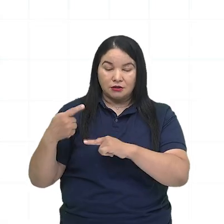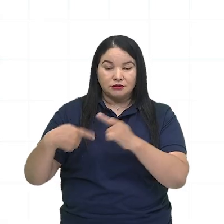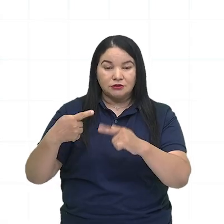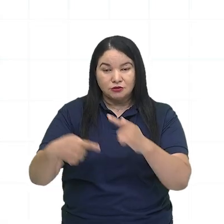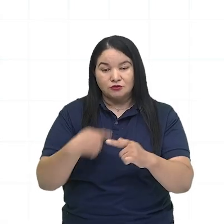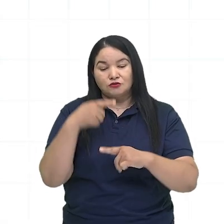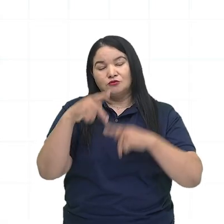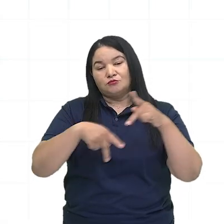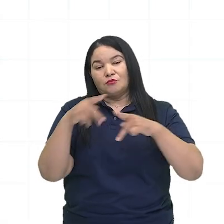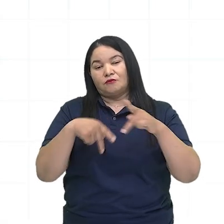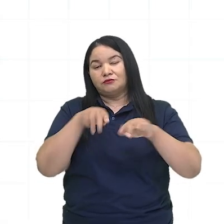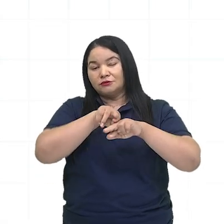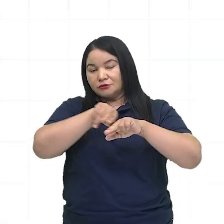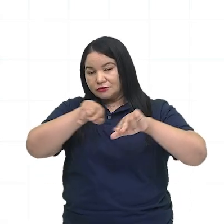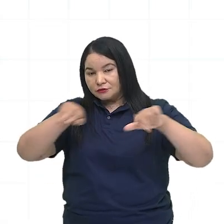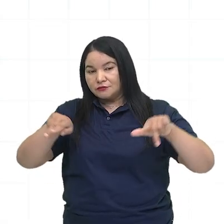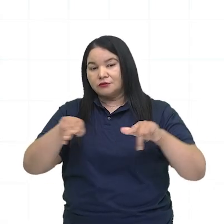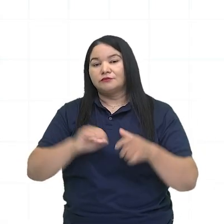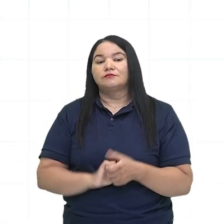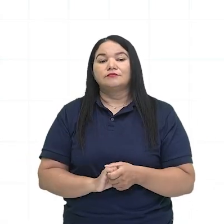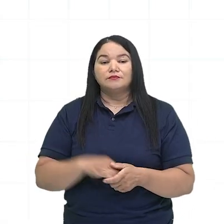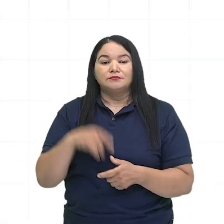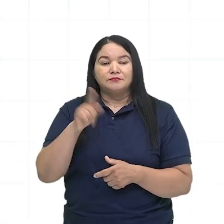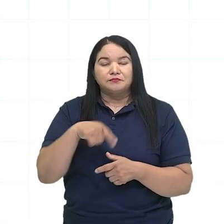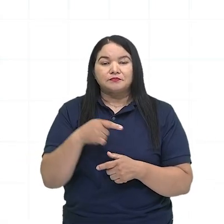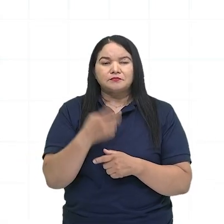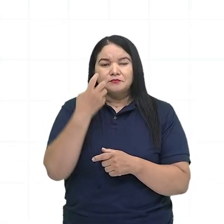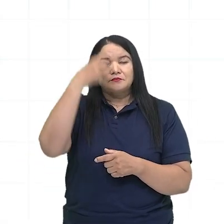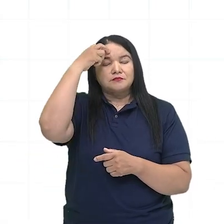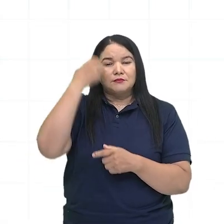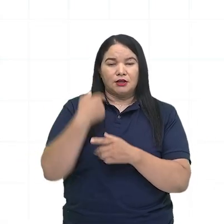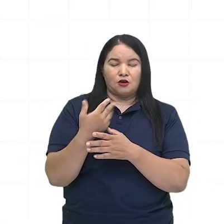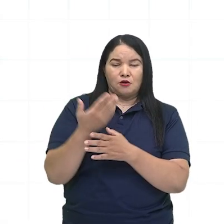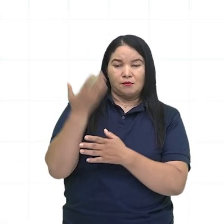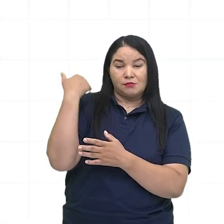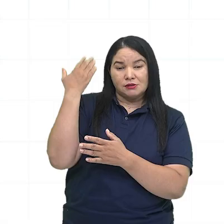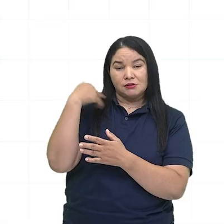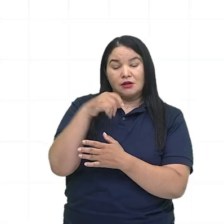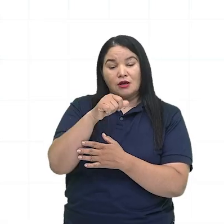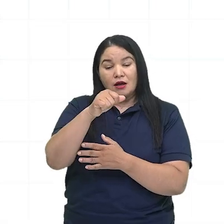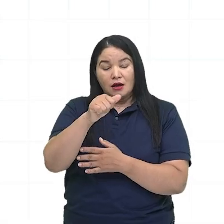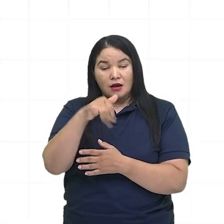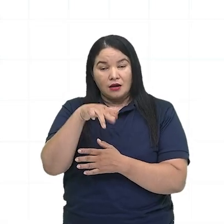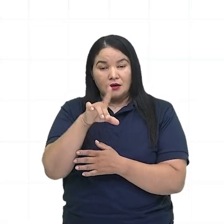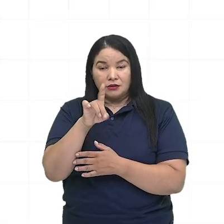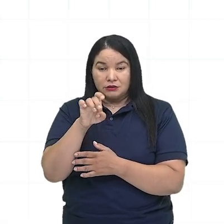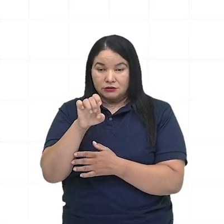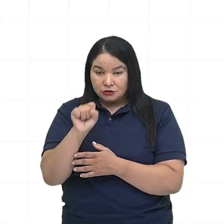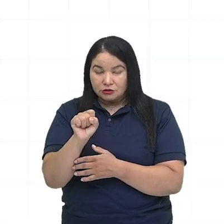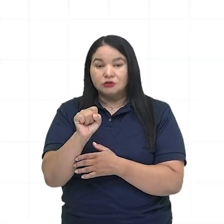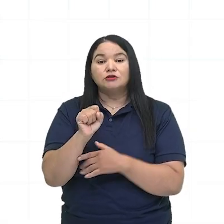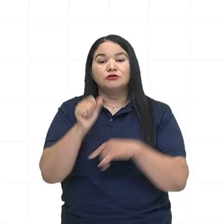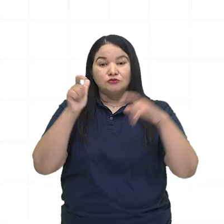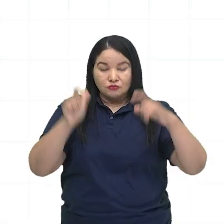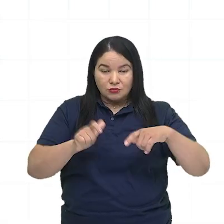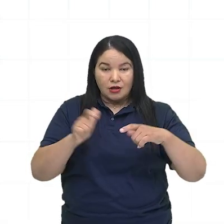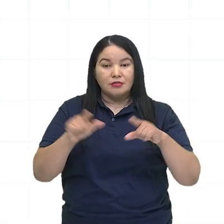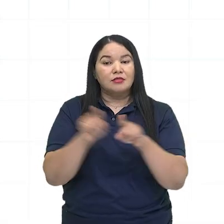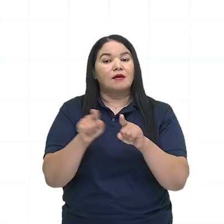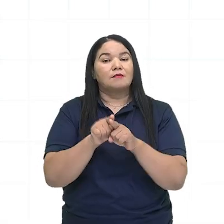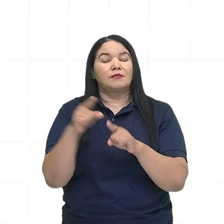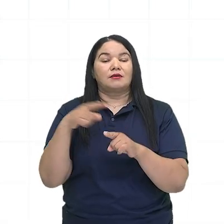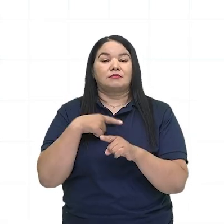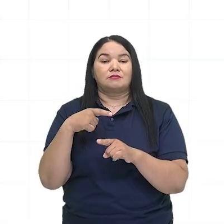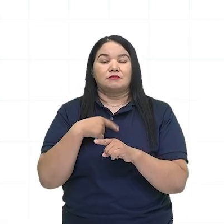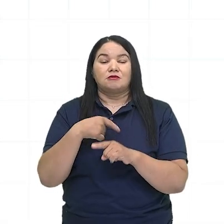diversos povos. Então, a mesma cultura lá nos Andes, né, que eu tenho dado essa aula aqui para vocês, existem